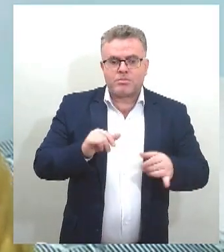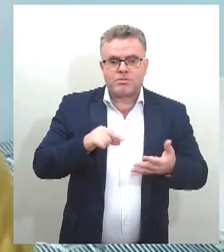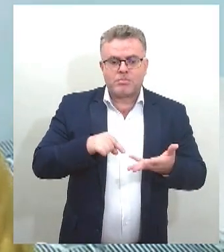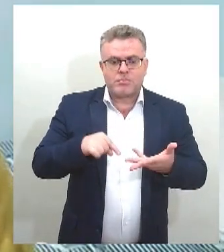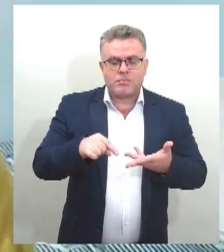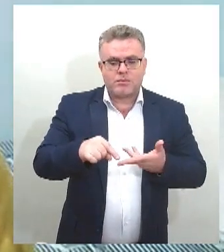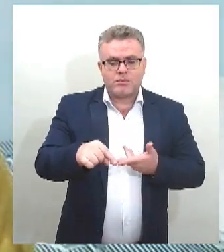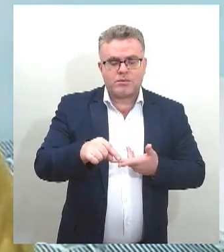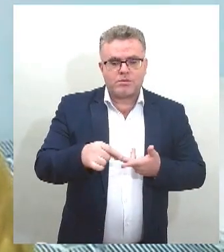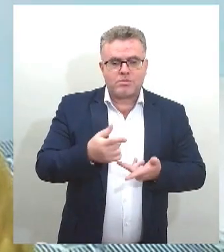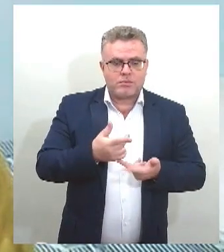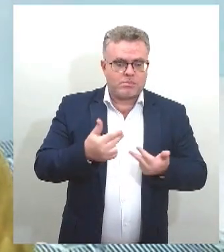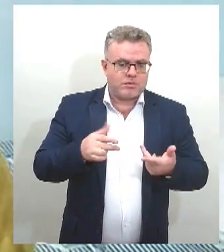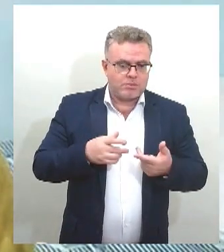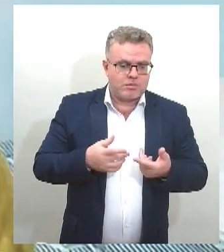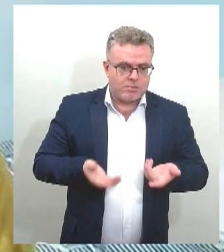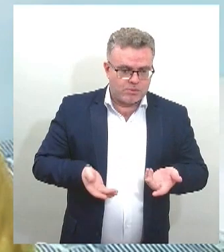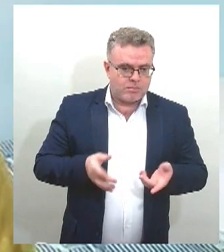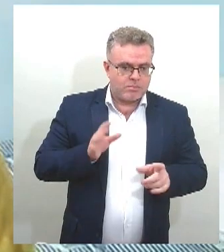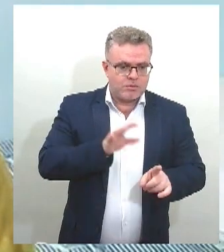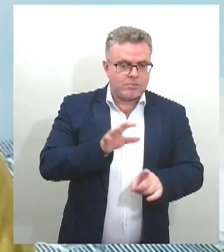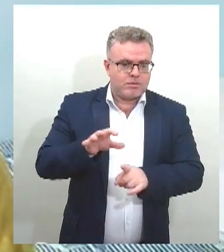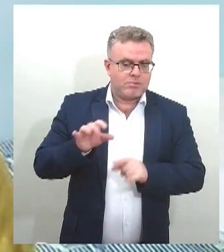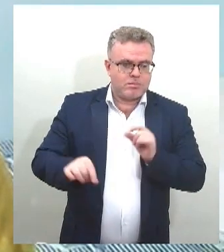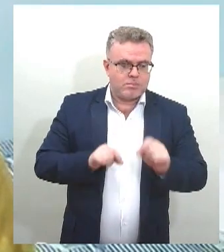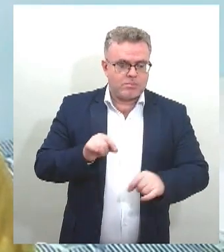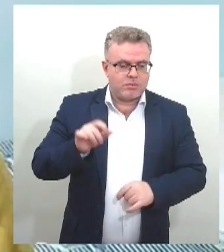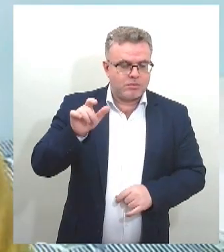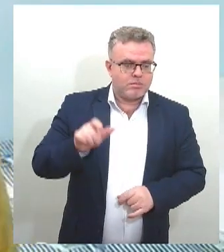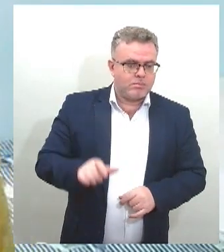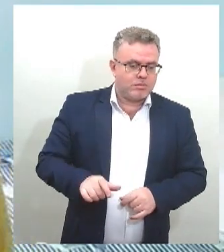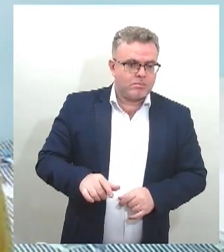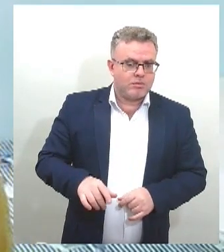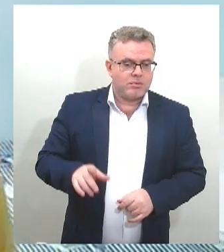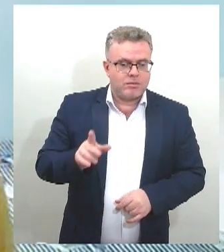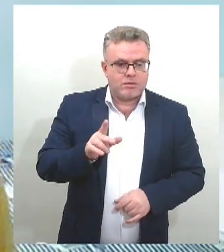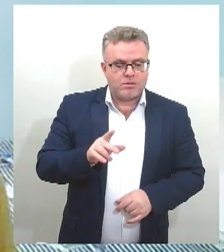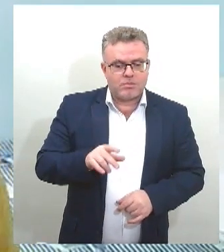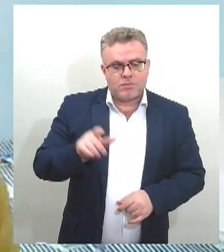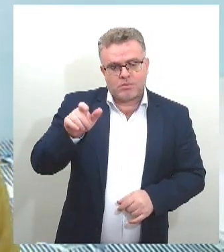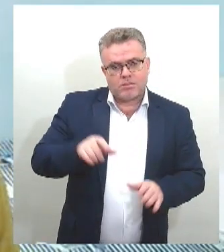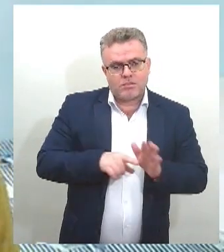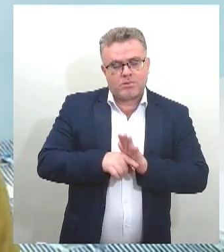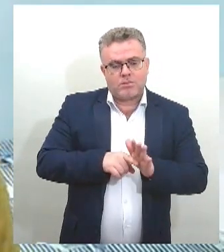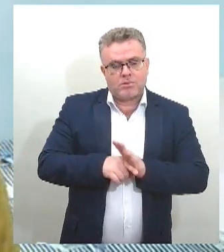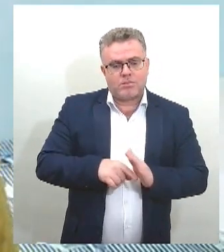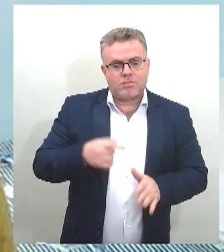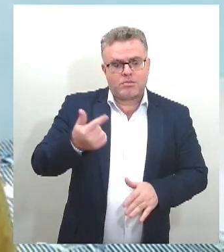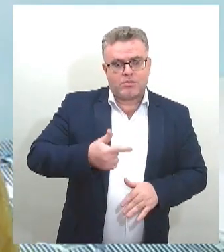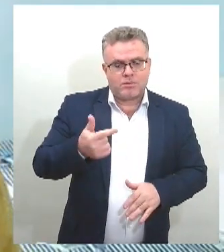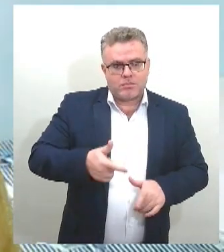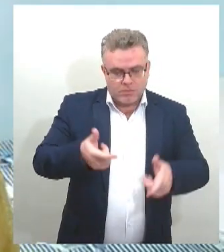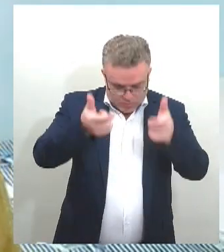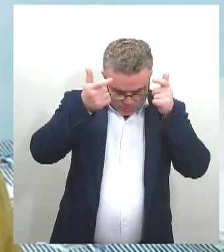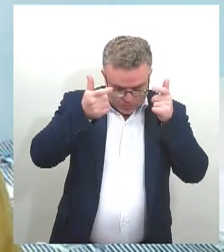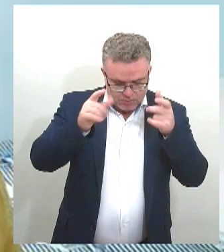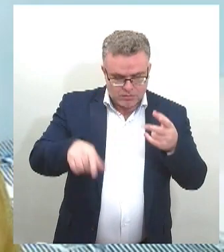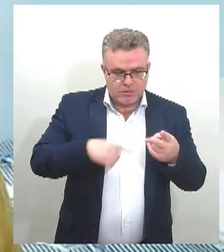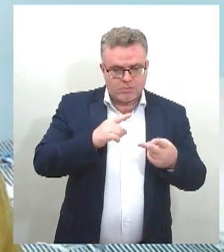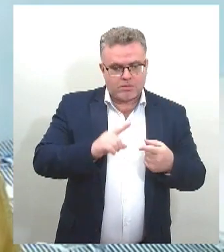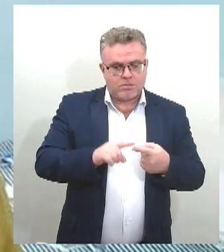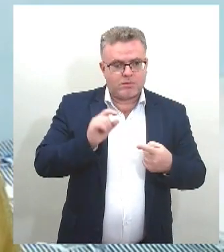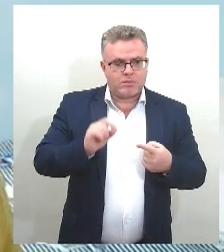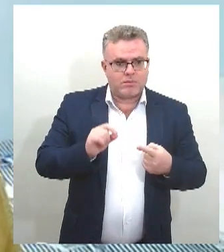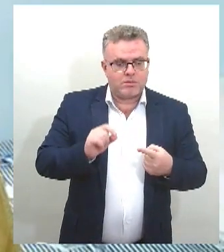A historiadora Lilia Schwartz, ela costuma dizer que o segundo reinado, ele teve dois momentos. O primeiro momento, que vai da coroação